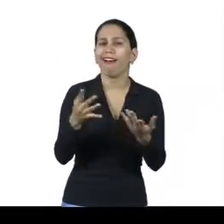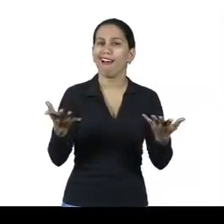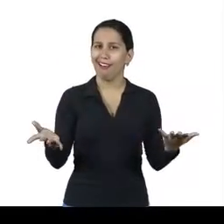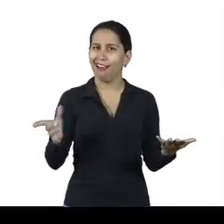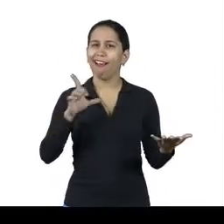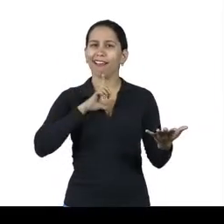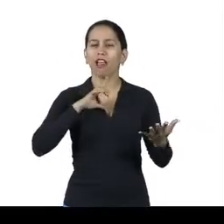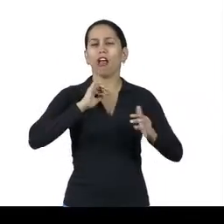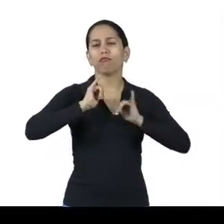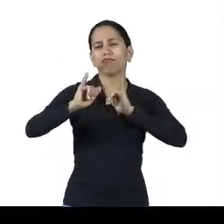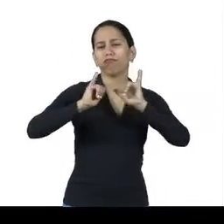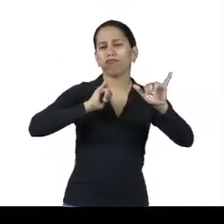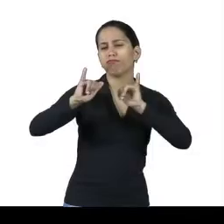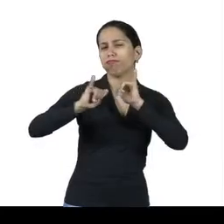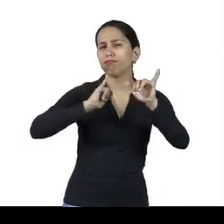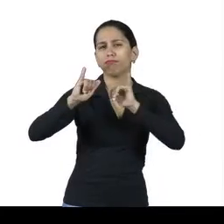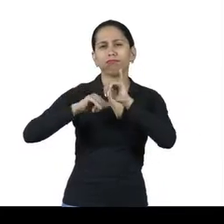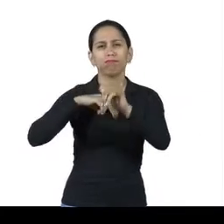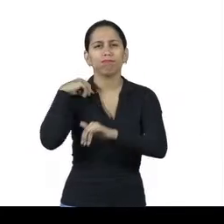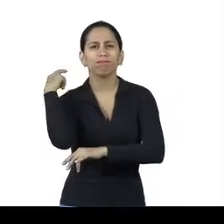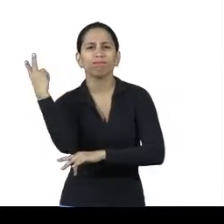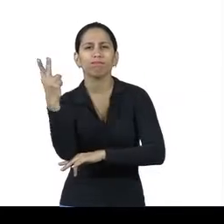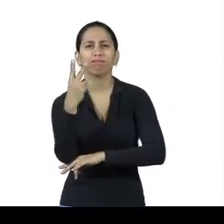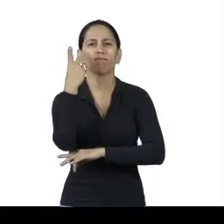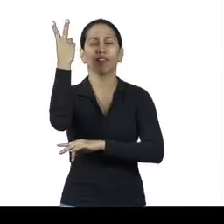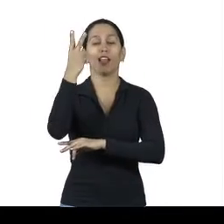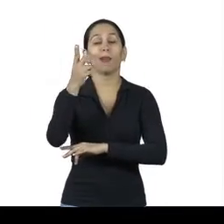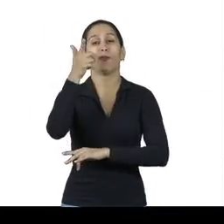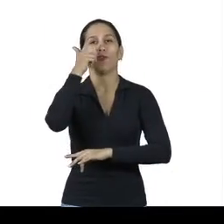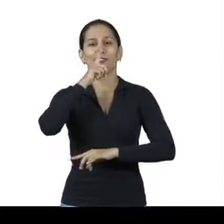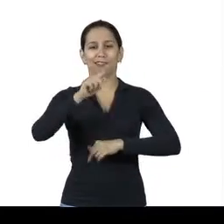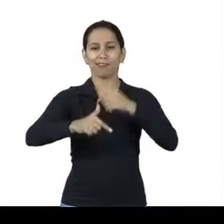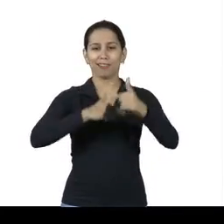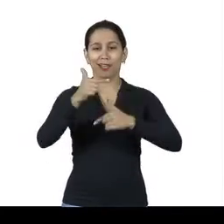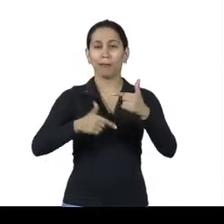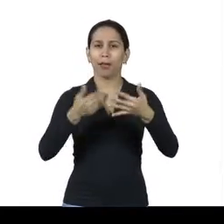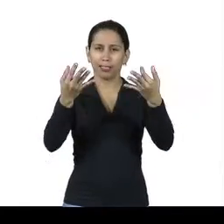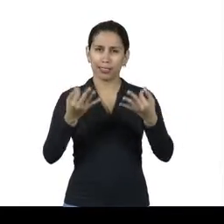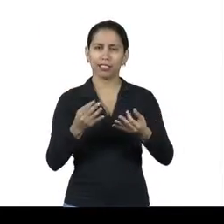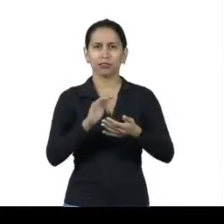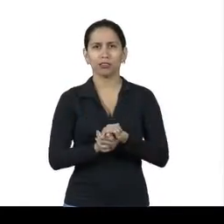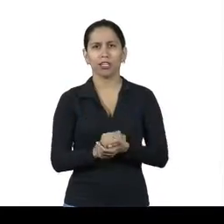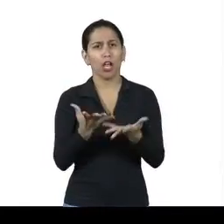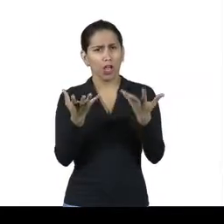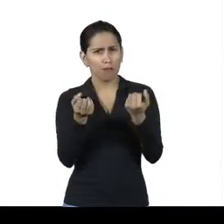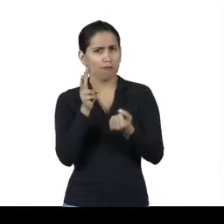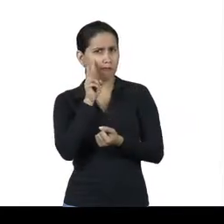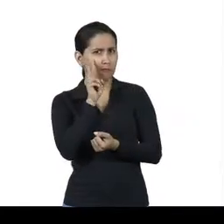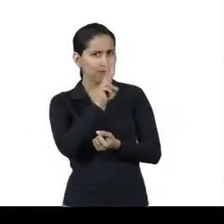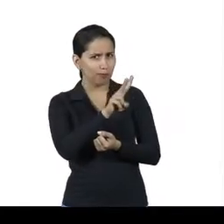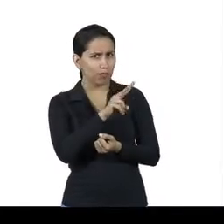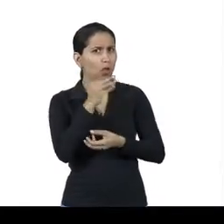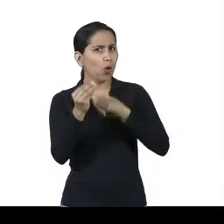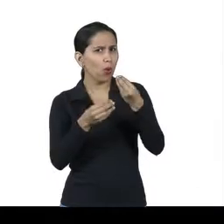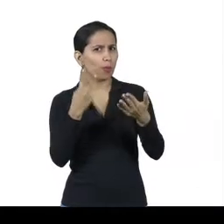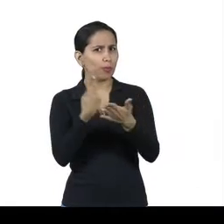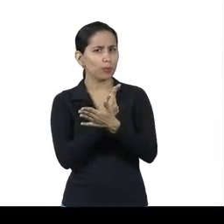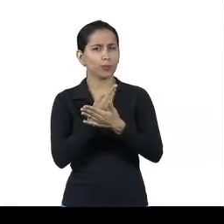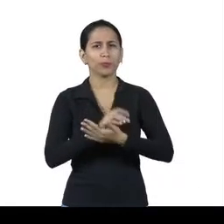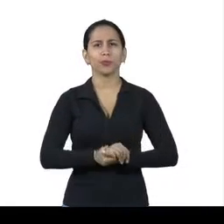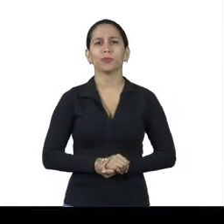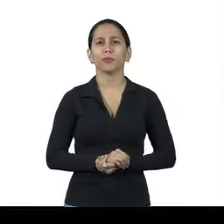valiosas para que o trabalho aqui dentro transcorra da melhor forma possível. Que tal vermos na prática um pouco mais sobre